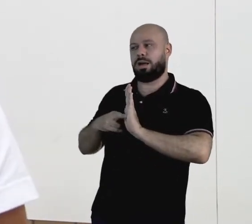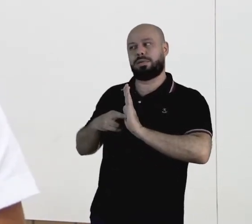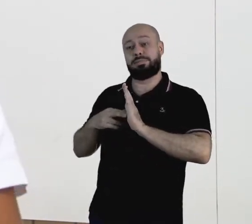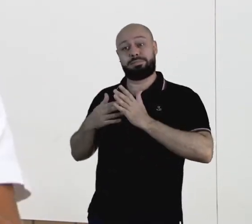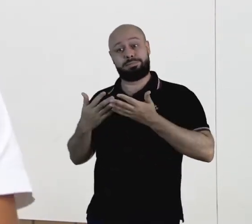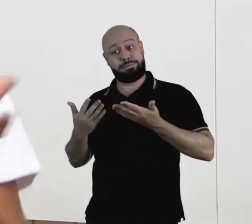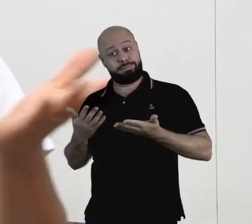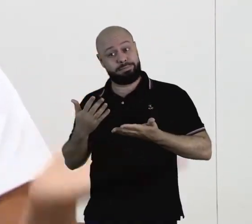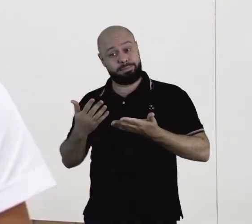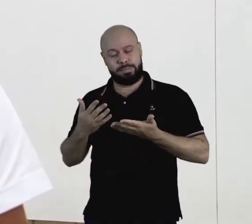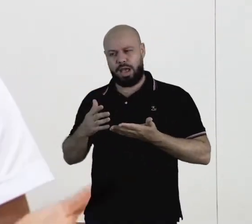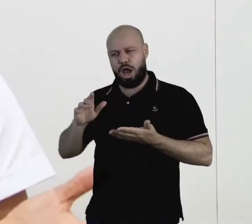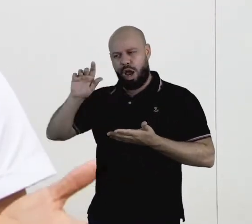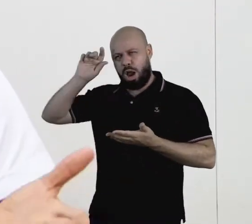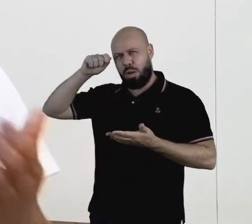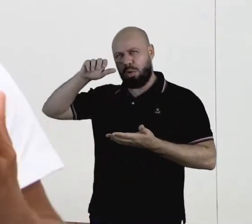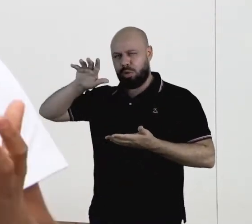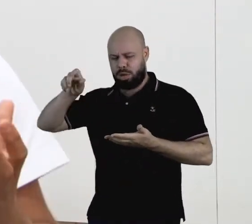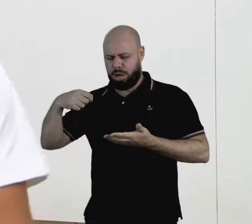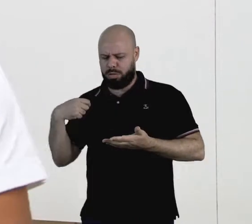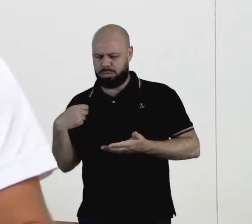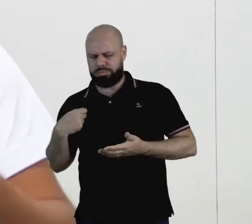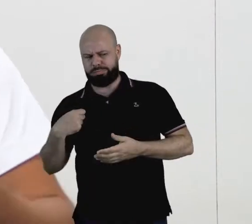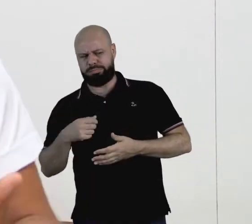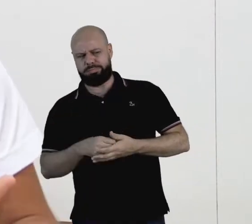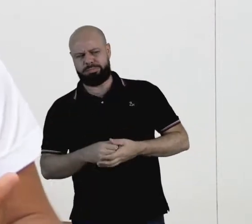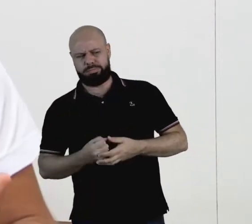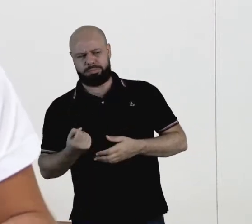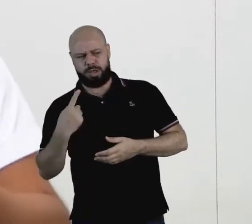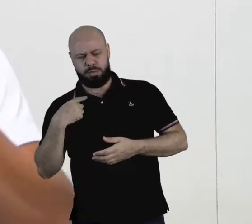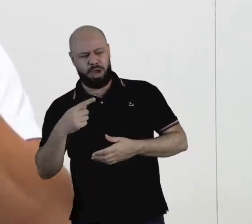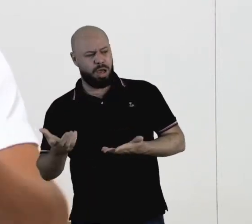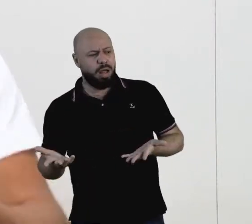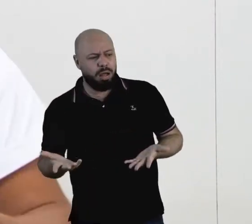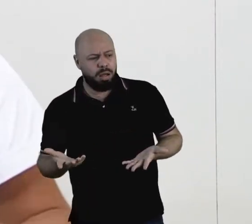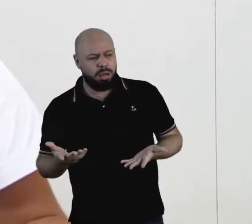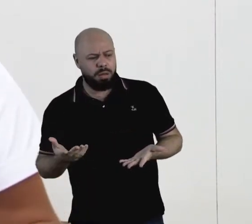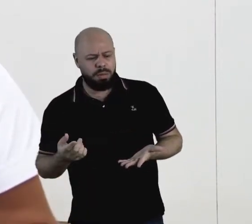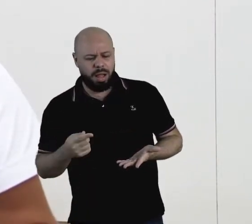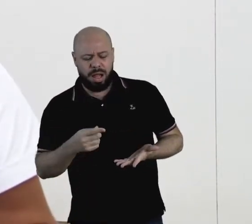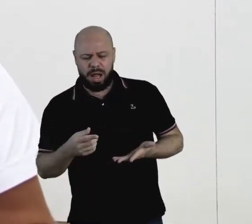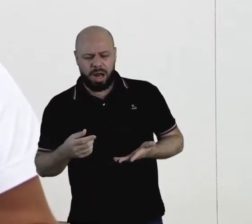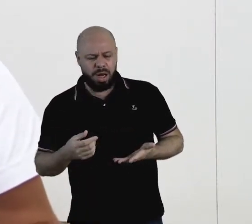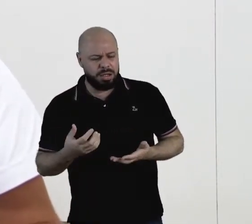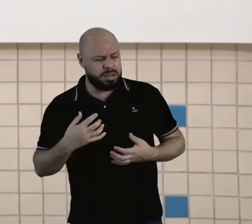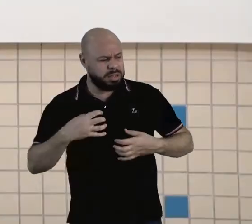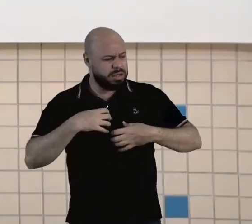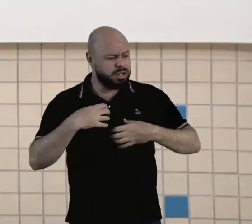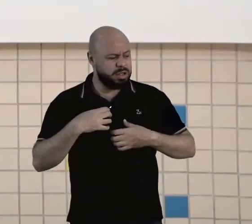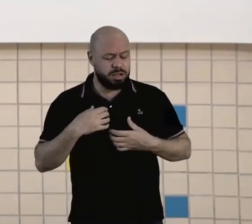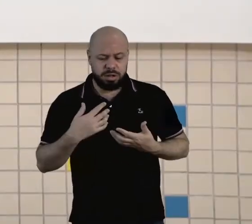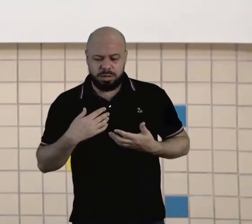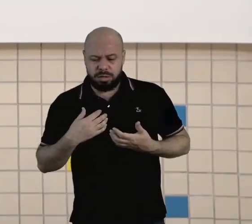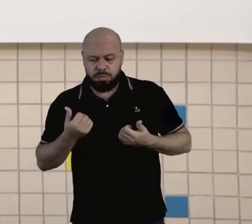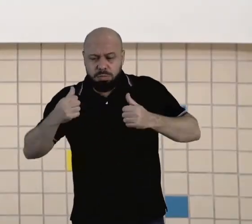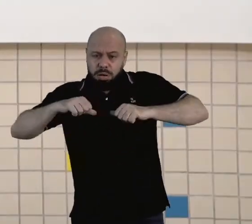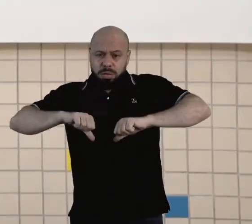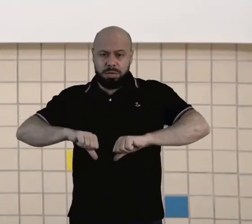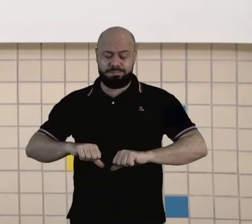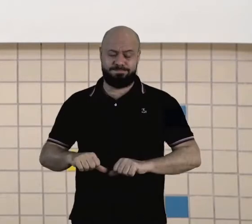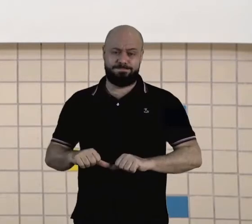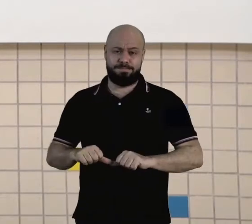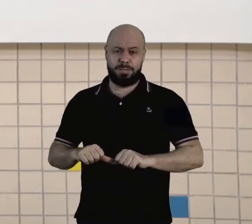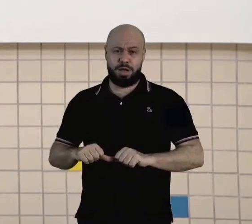assim. Os negros, óbvio, aquele que não era o dono da terra, era muito prejudicado. Enquanto isso, lá na